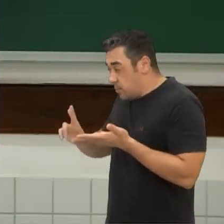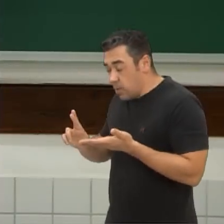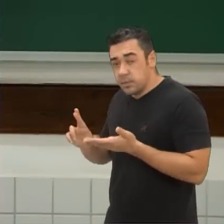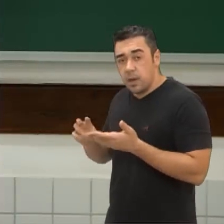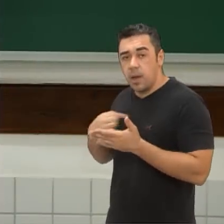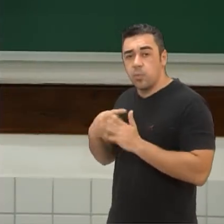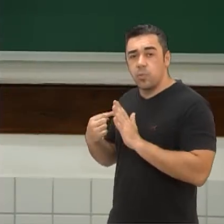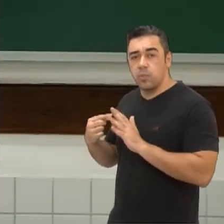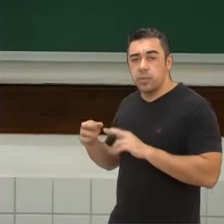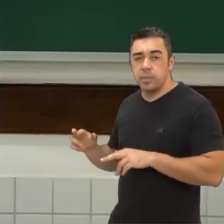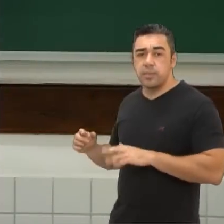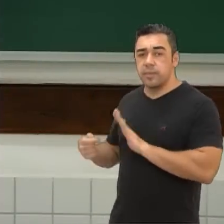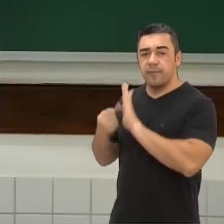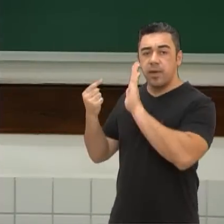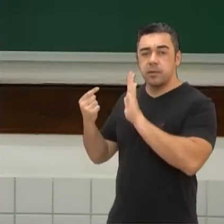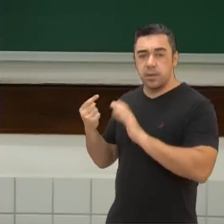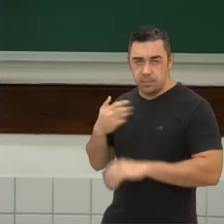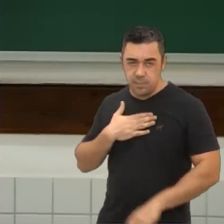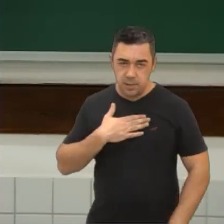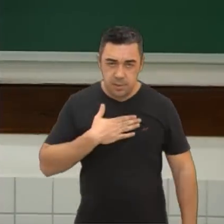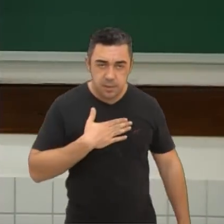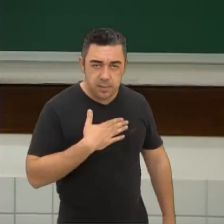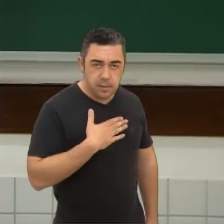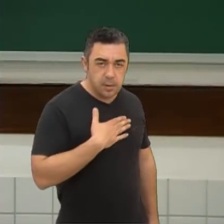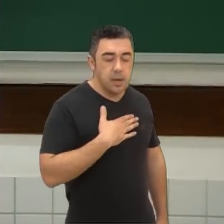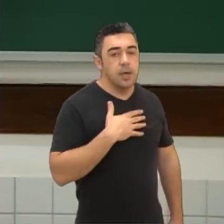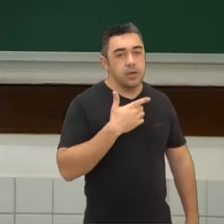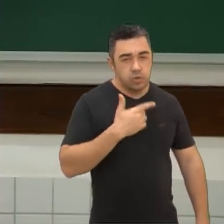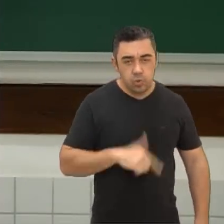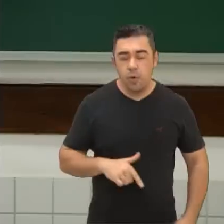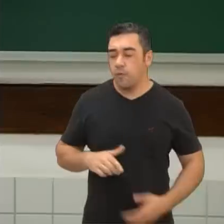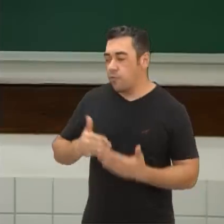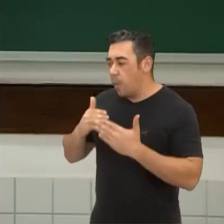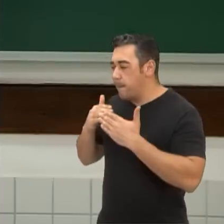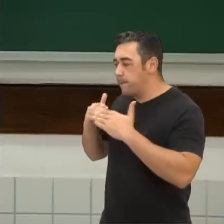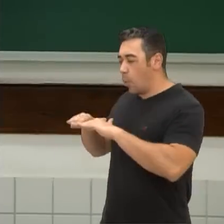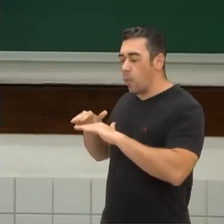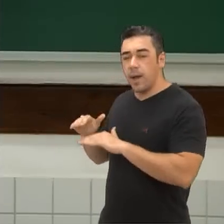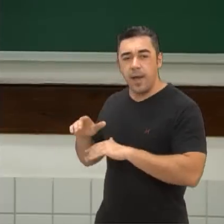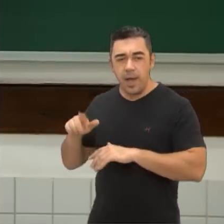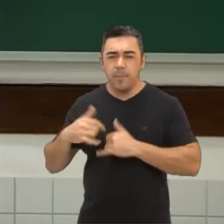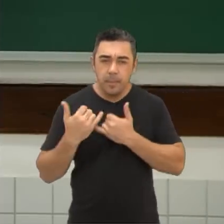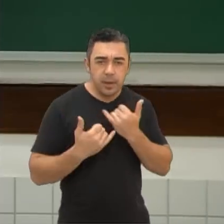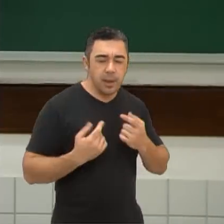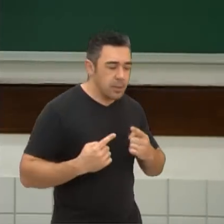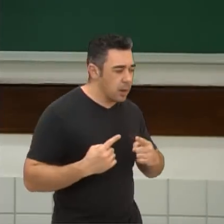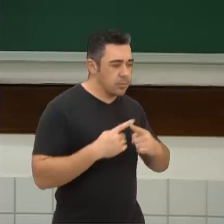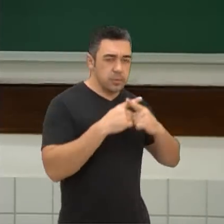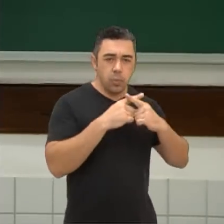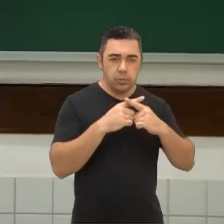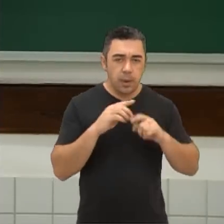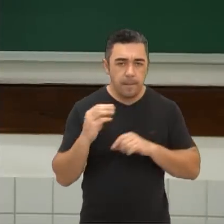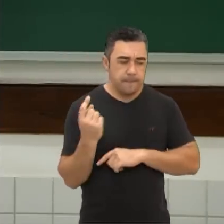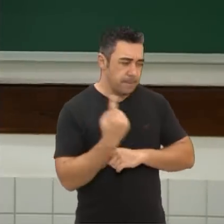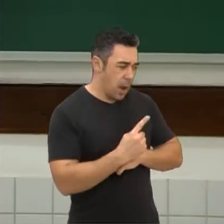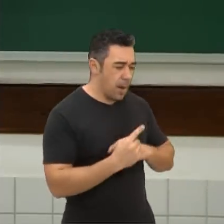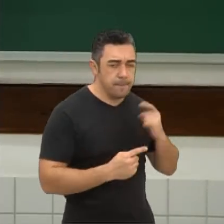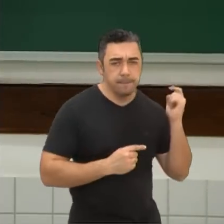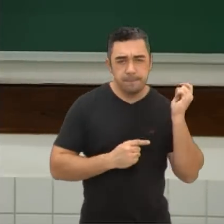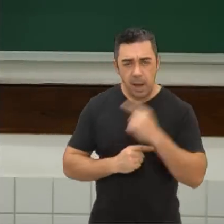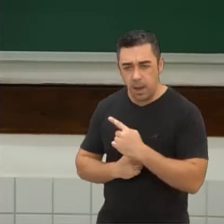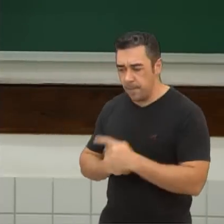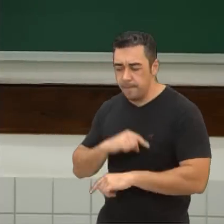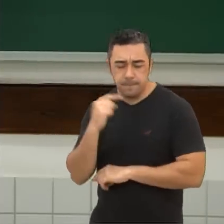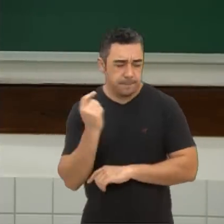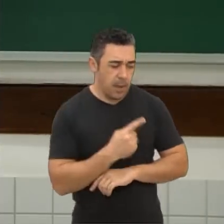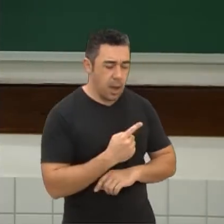defensorias, então quando um dos artistas fala uma frase, pega rima, alguma coisa, ele